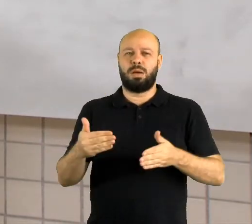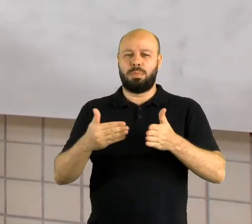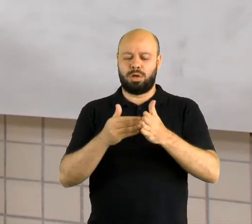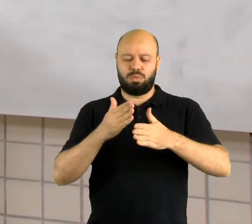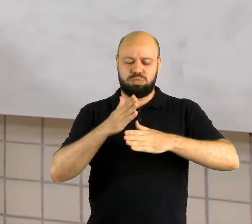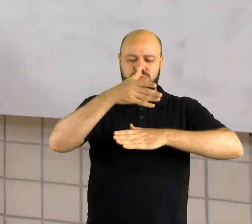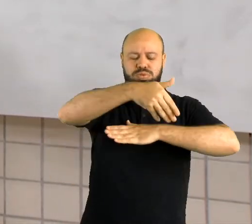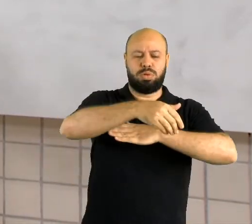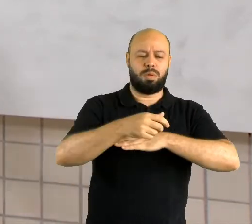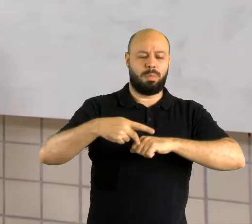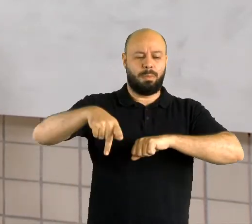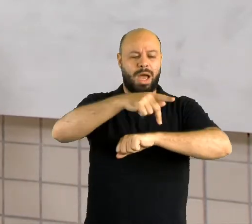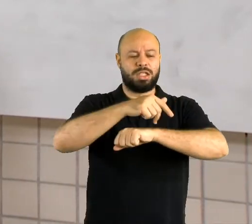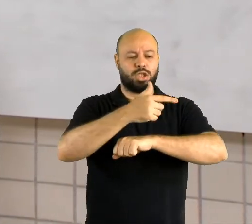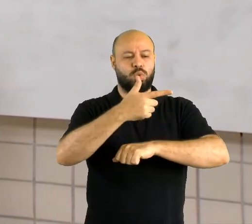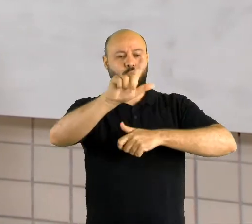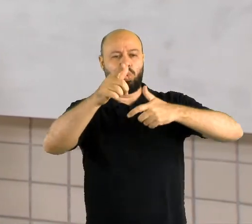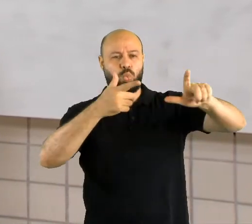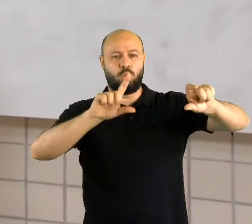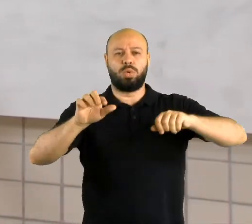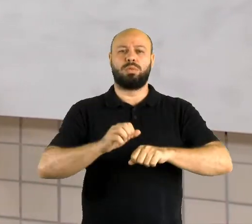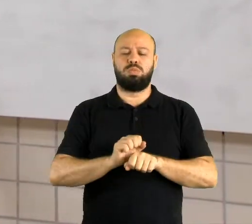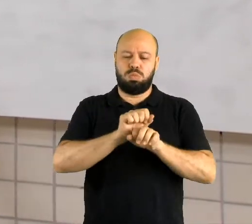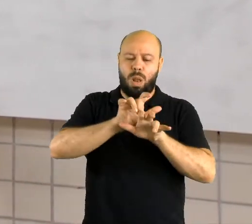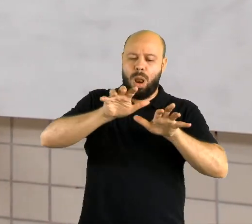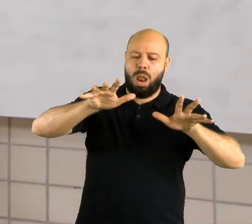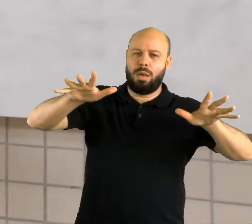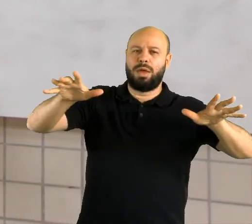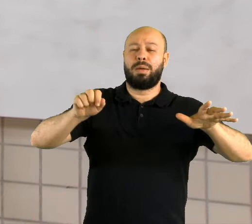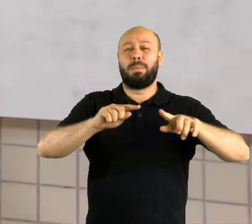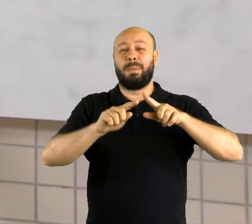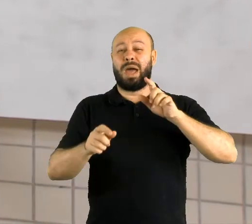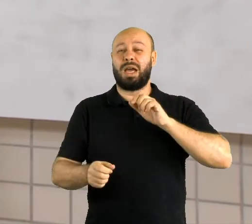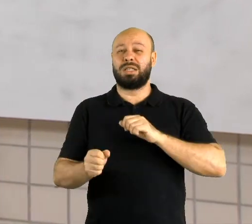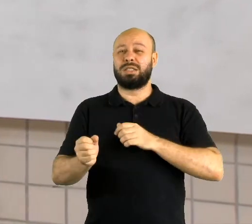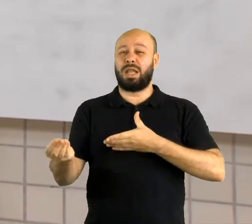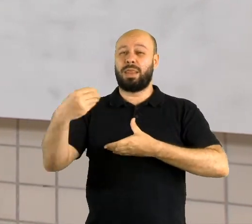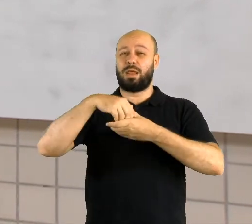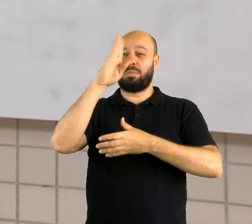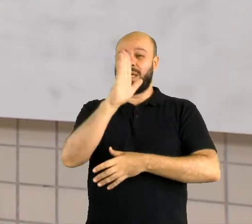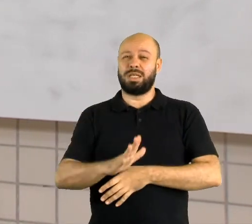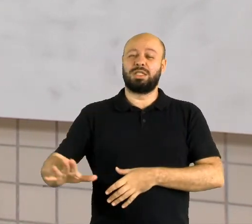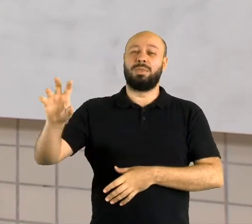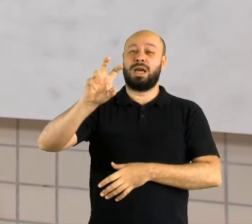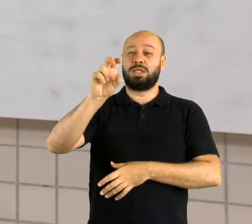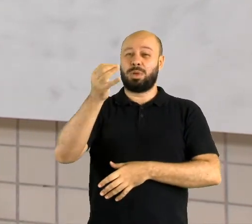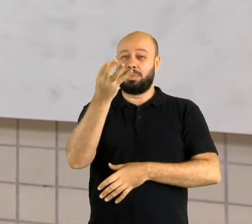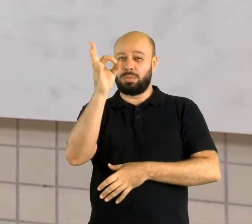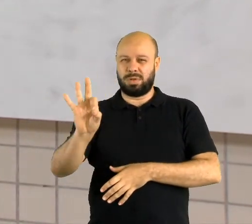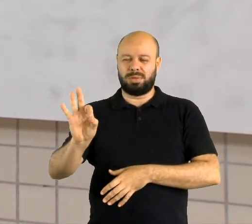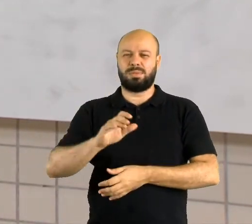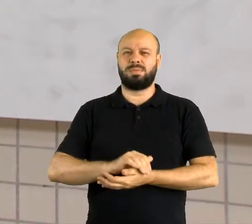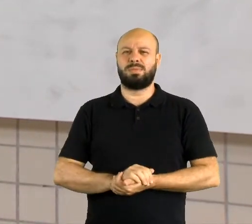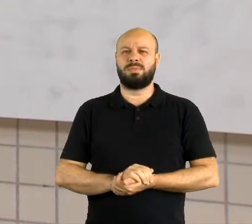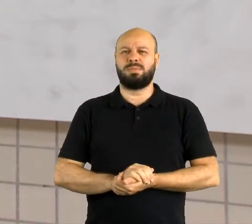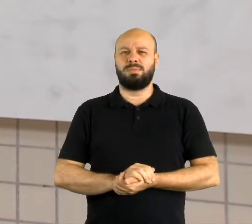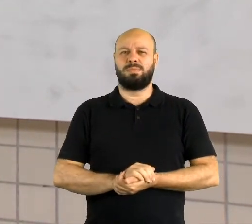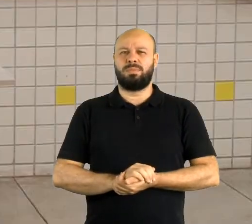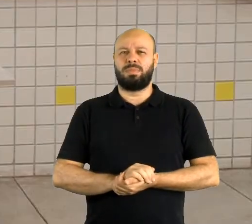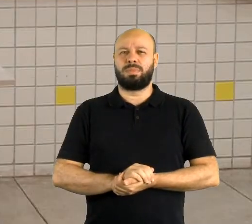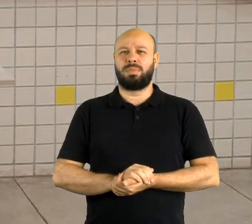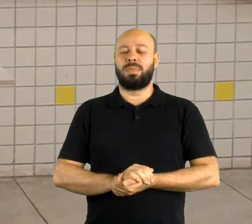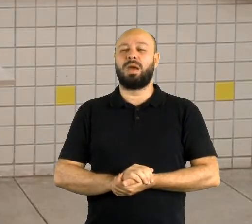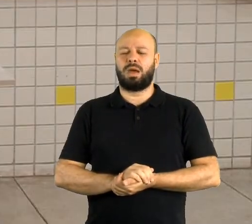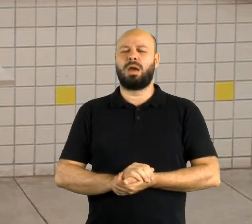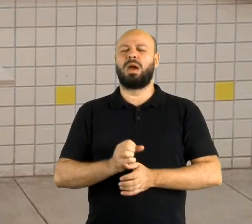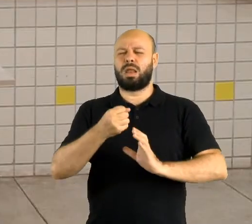por outros países, mas a parte do Brasil representa 50% do Brasil, que tem as seguintes